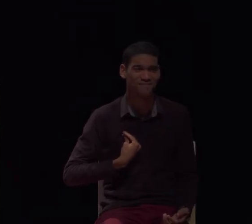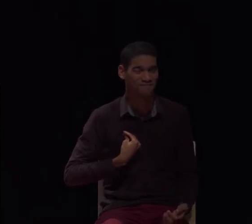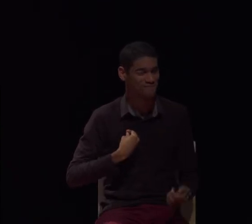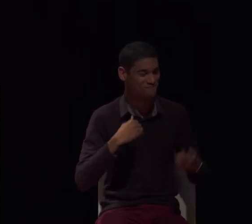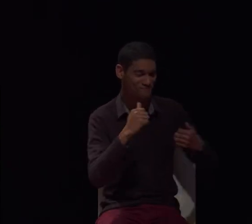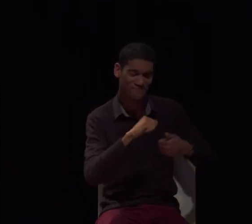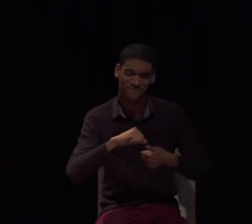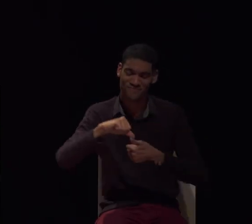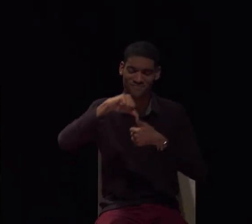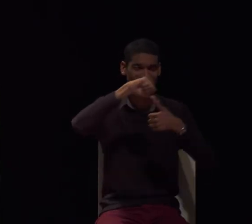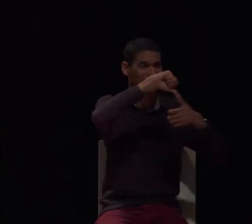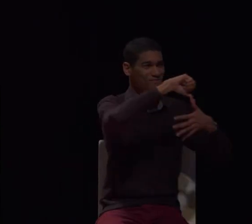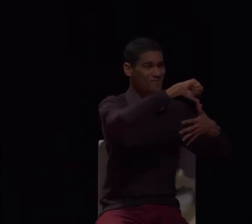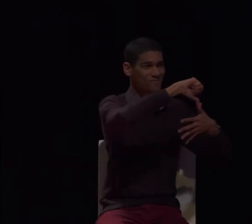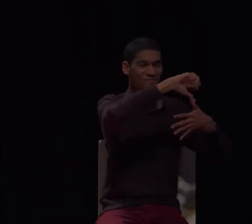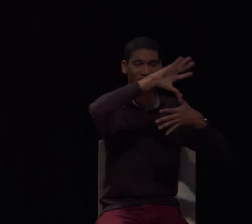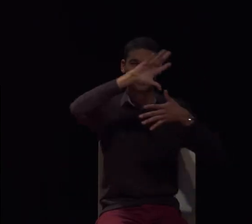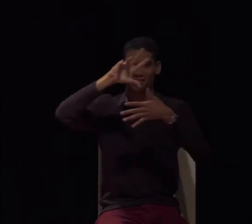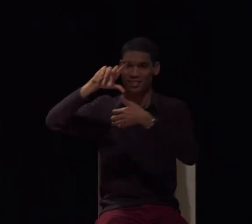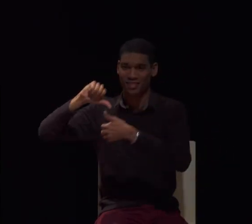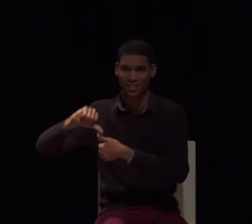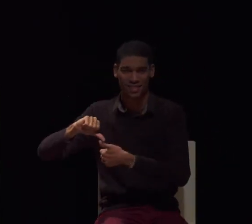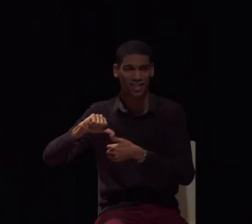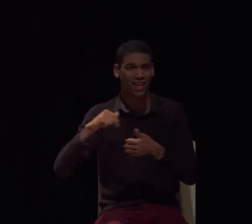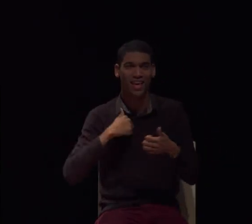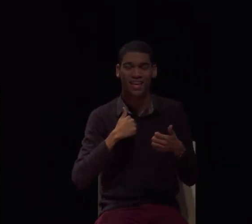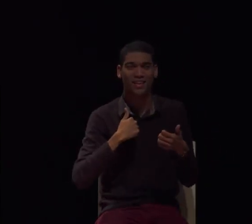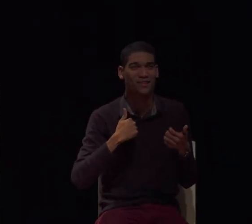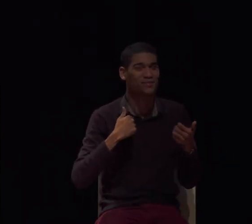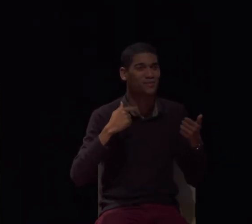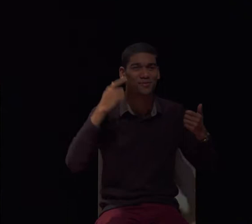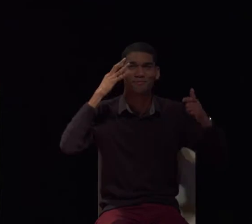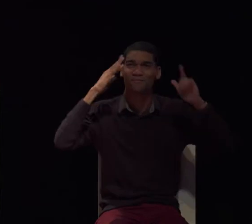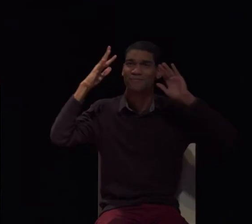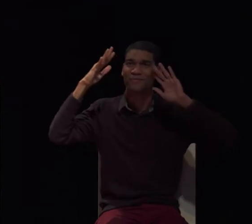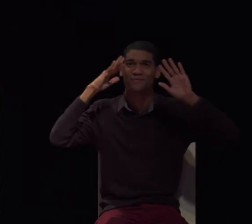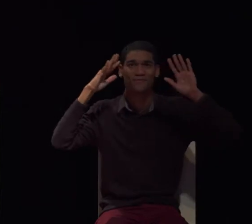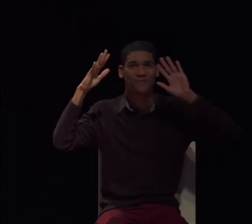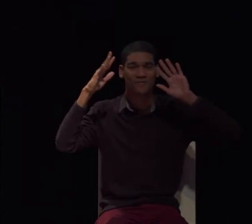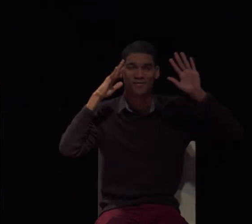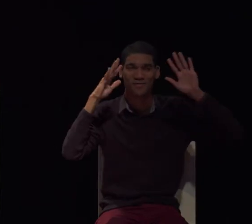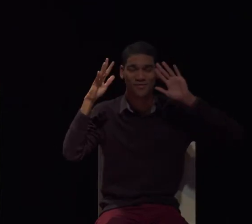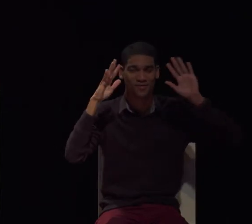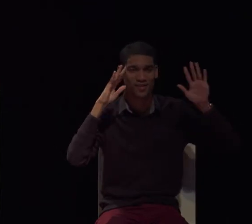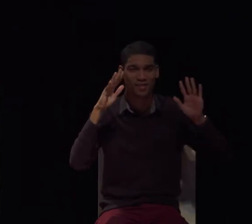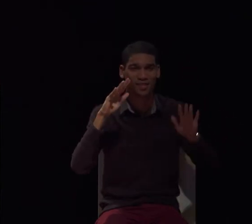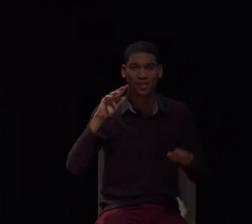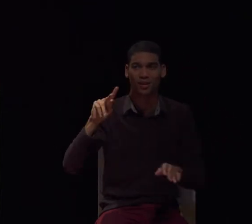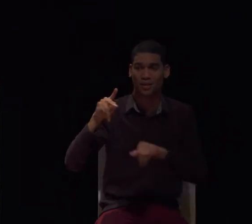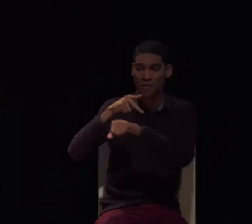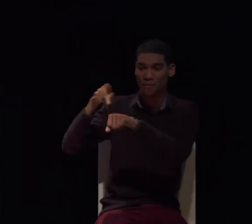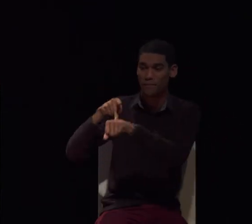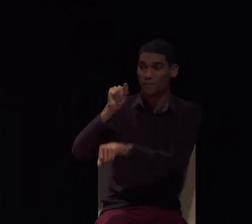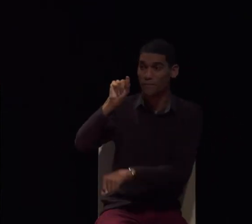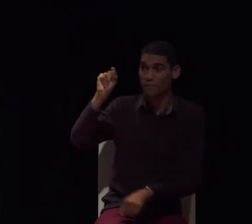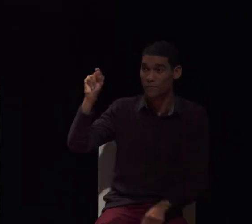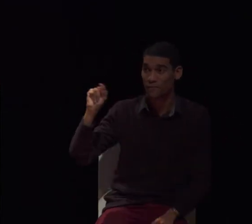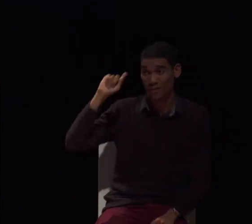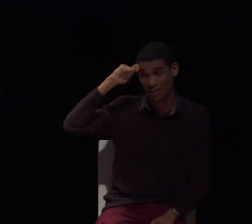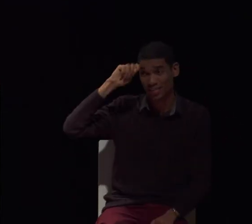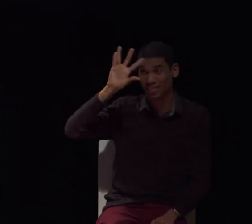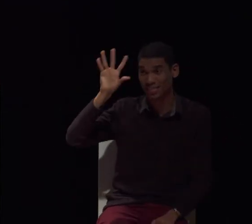tudo sempre fazendo as pontes atlânticas trabalhando com países africanos e